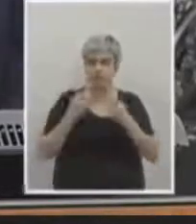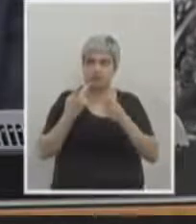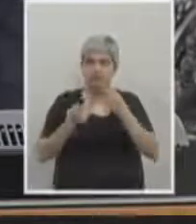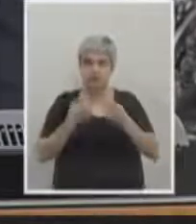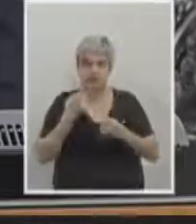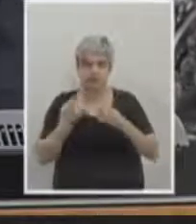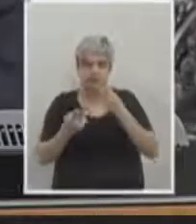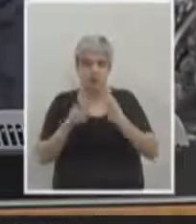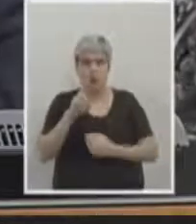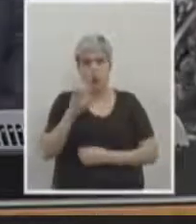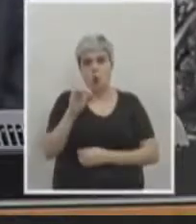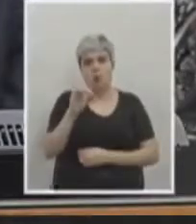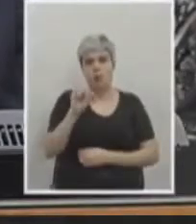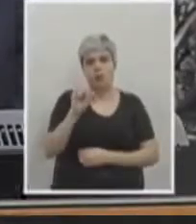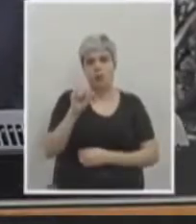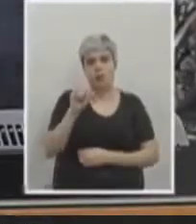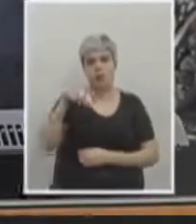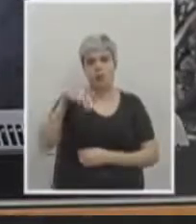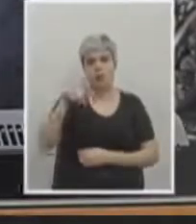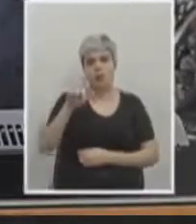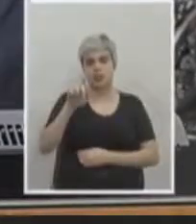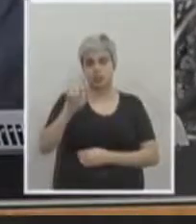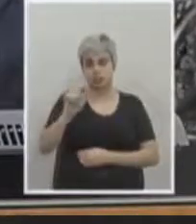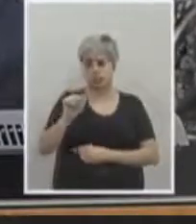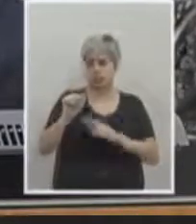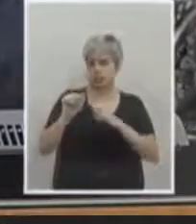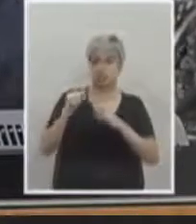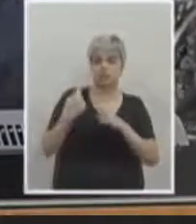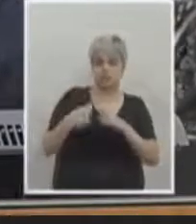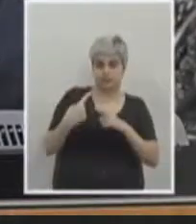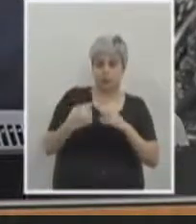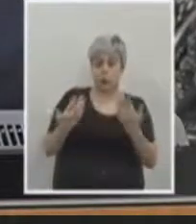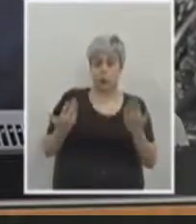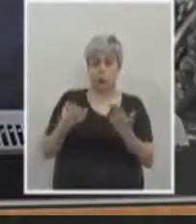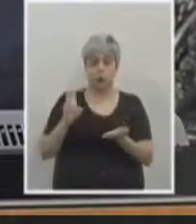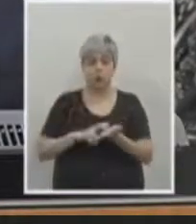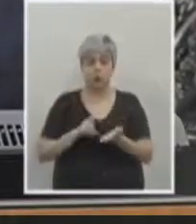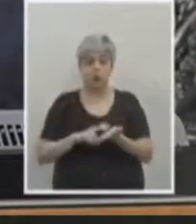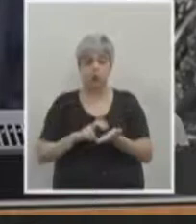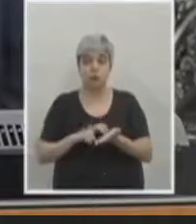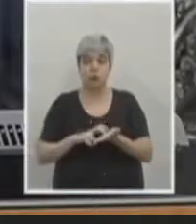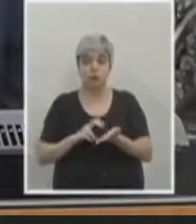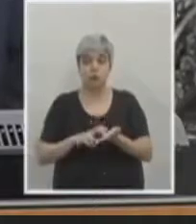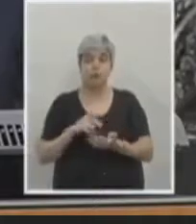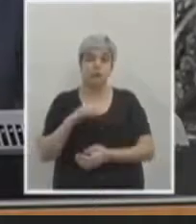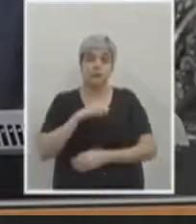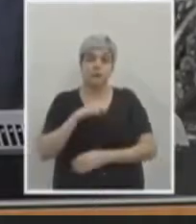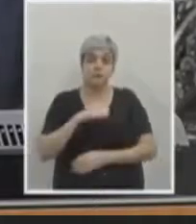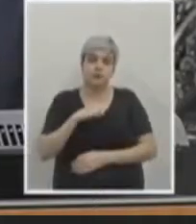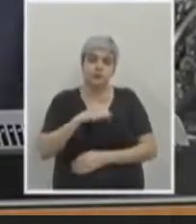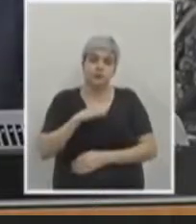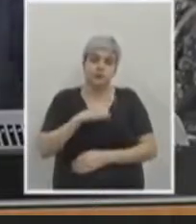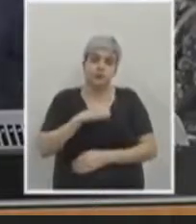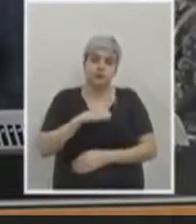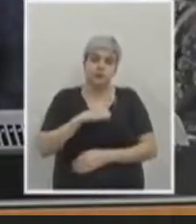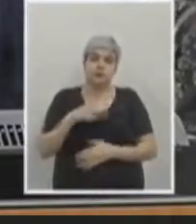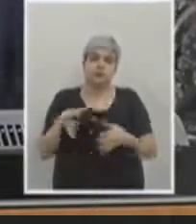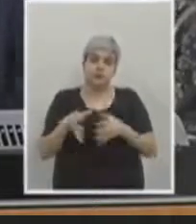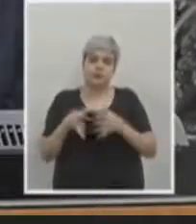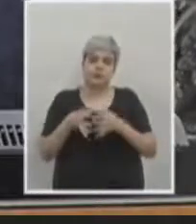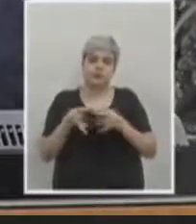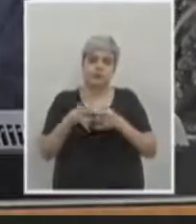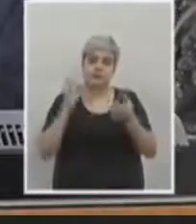citando a deputada Rosângela Reis? Porque hoje de manhã, deputado Zé Guilherme, nós recebemos na Comissão de Educação o